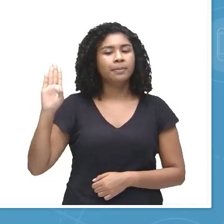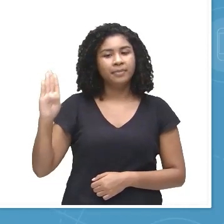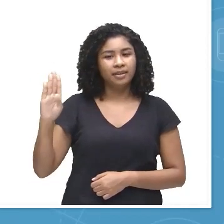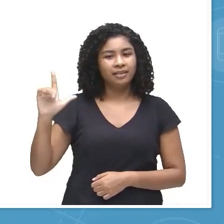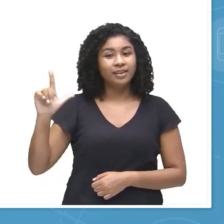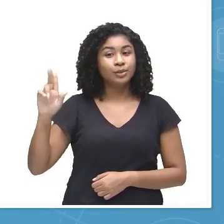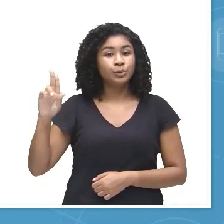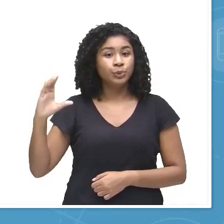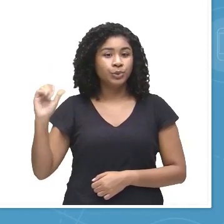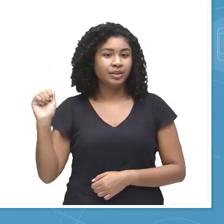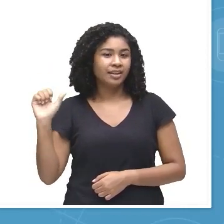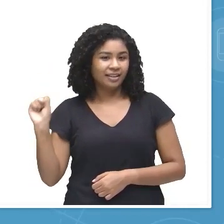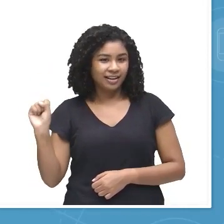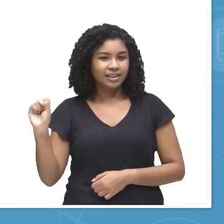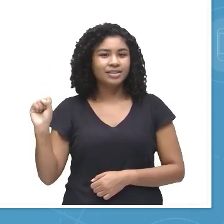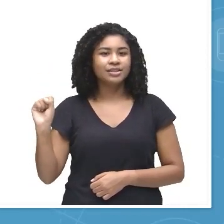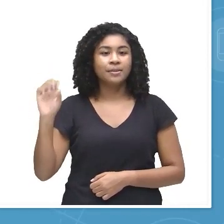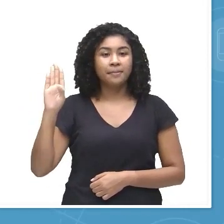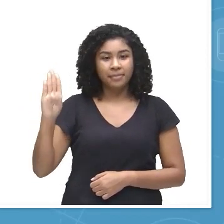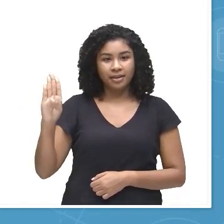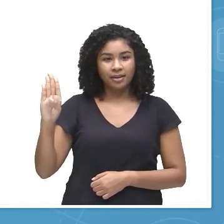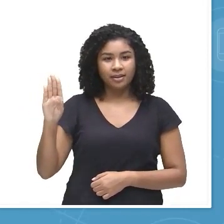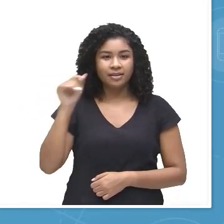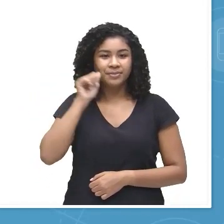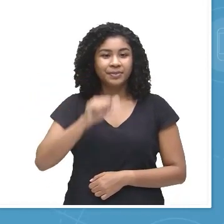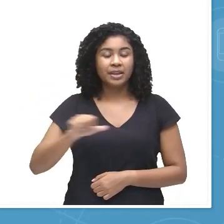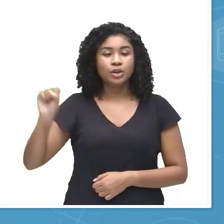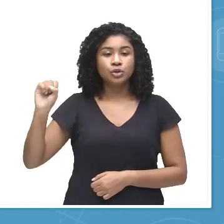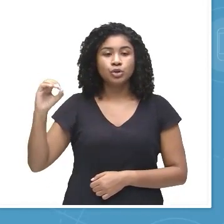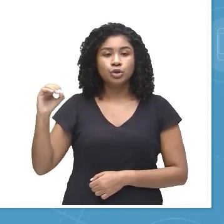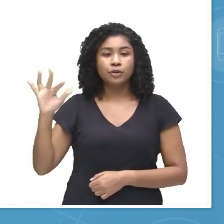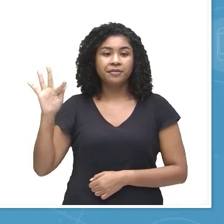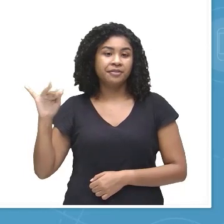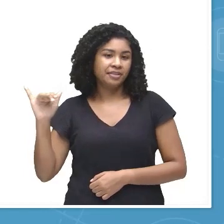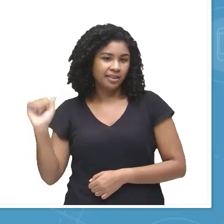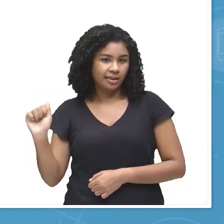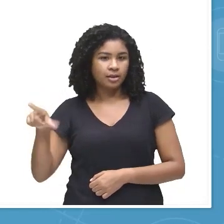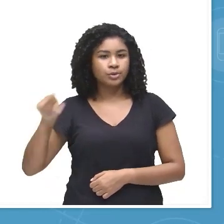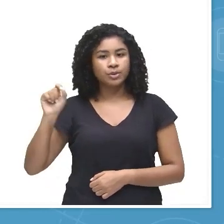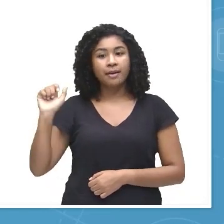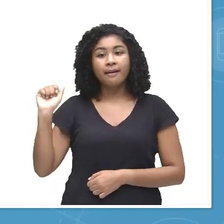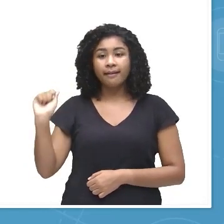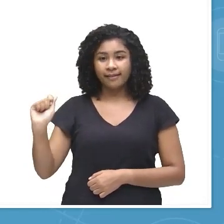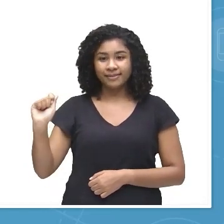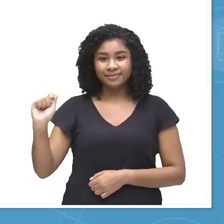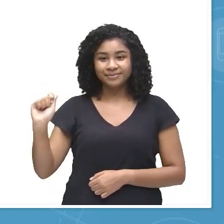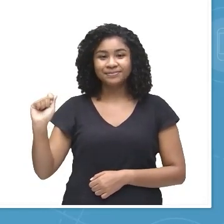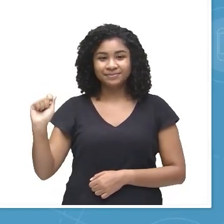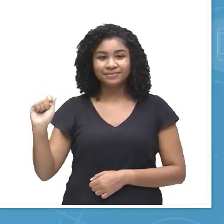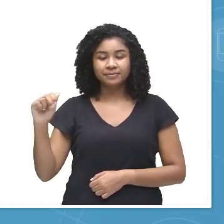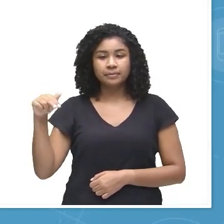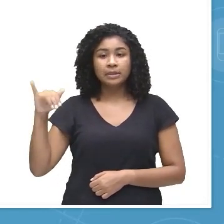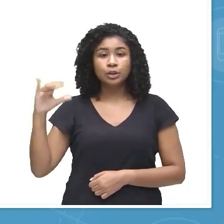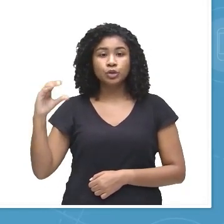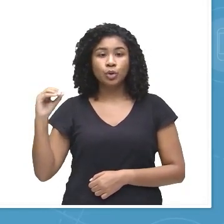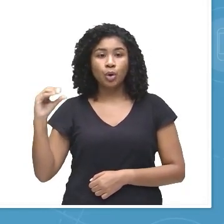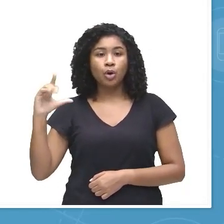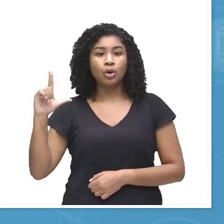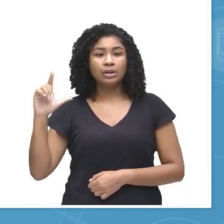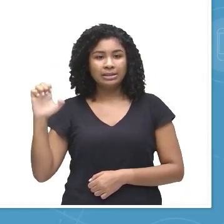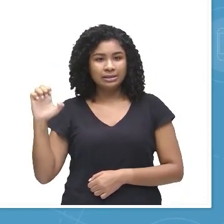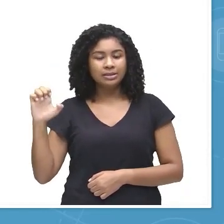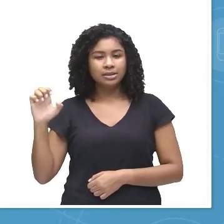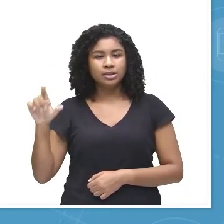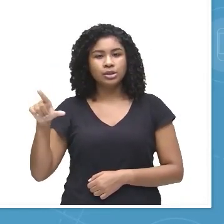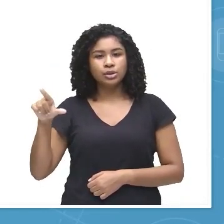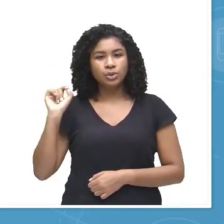respondeu a letra B. A Sofia respondeu a letra A. E a Nicole respondeu a letra D.